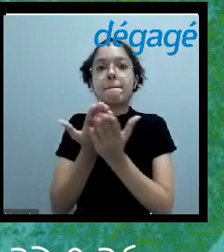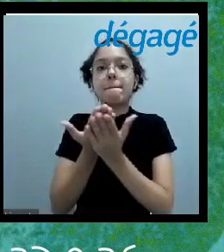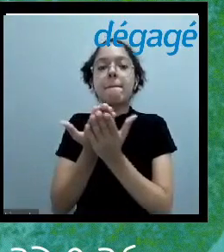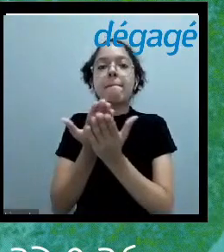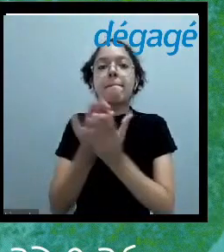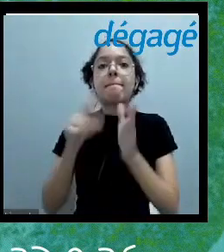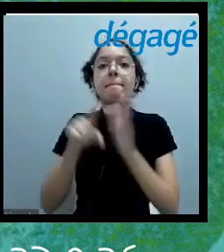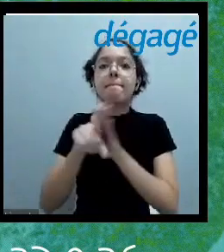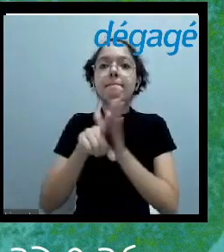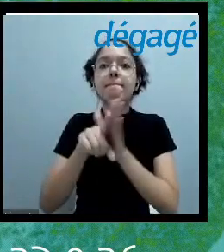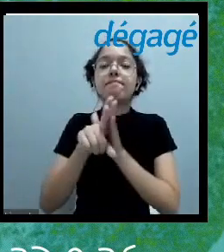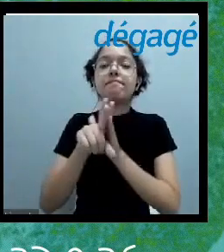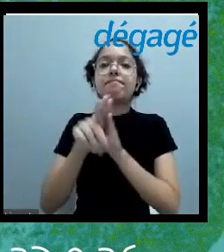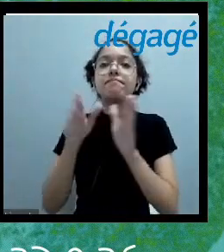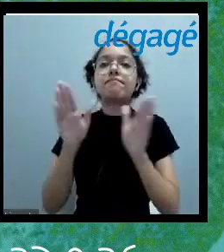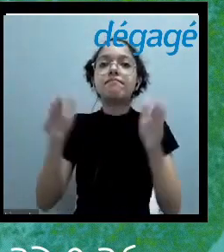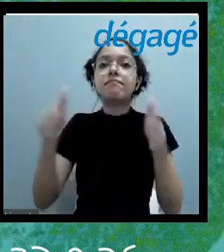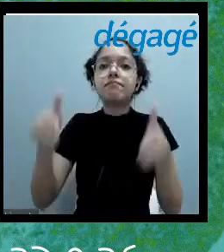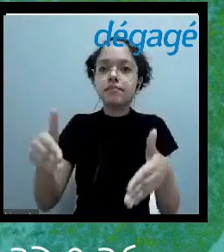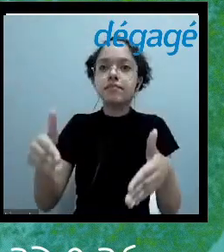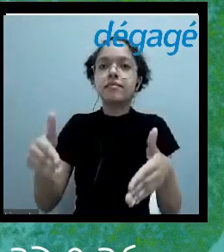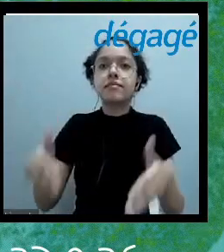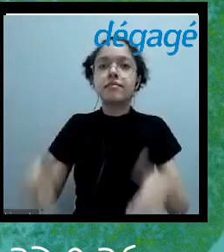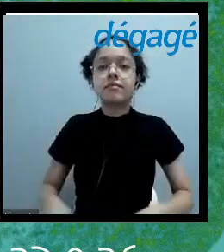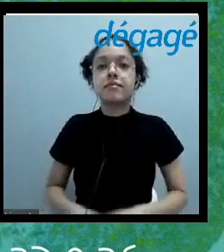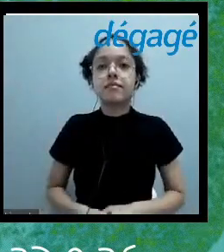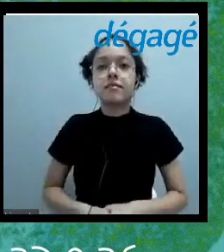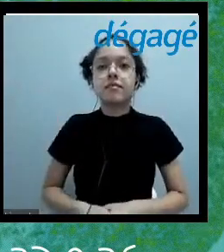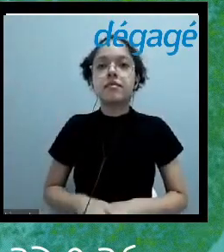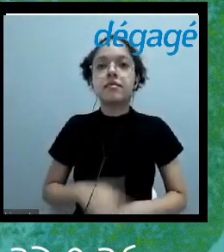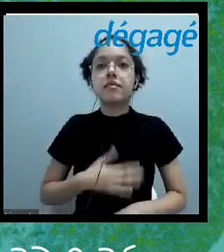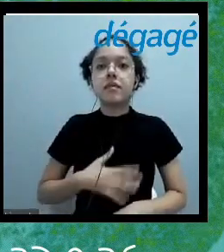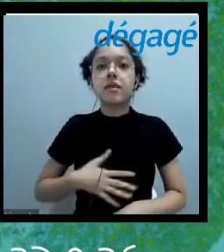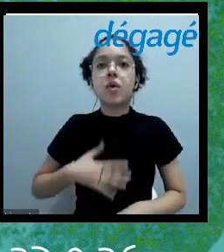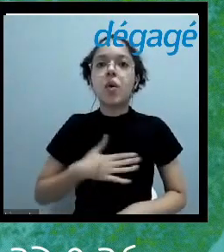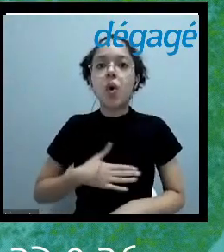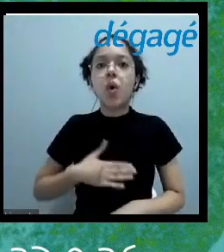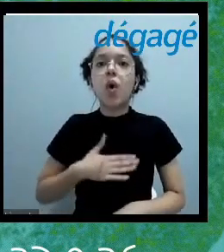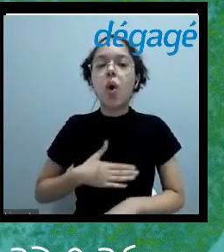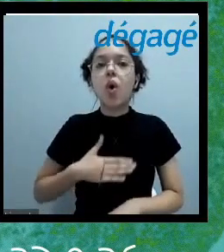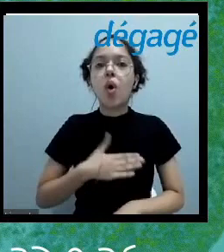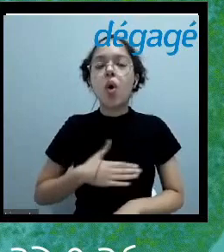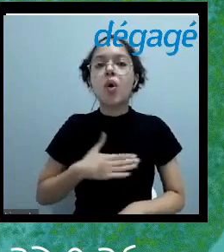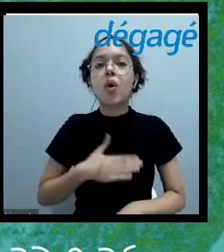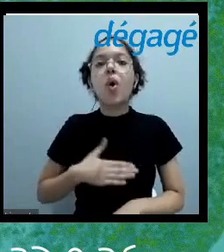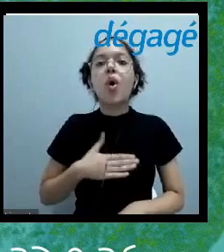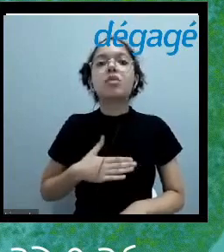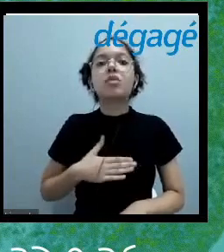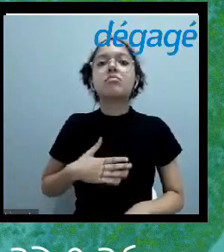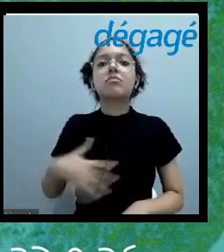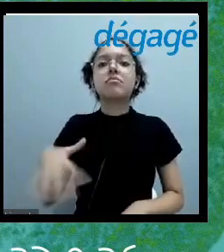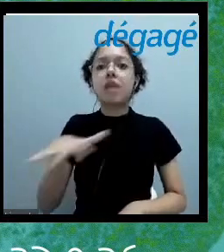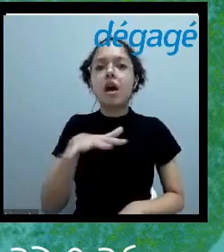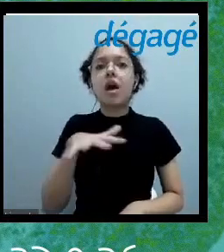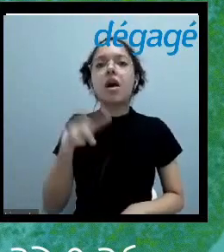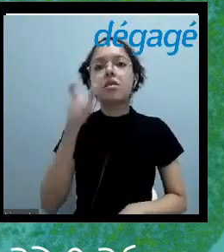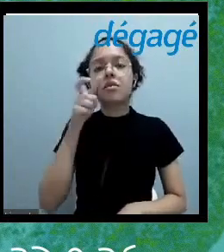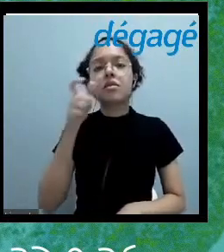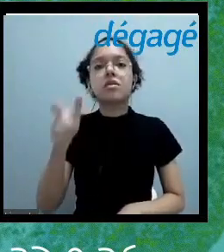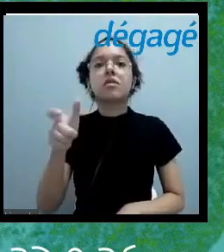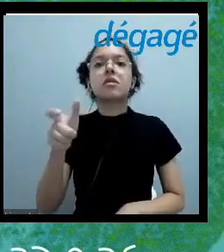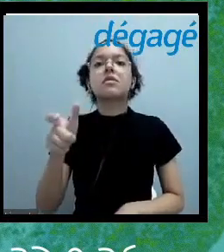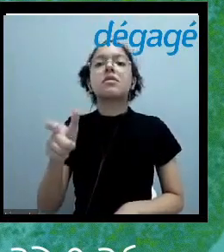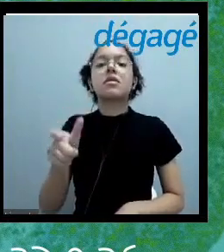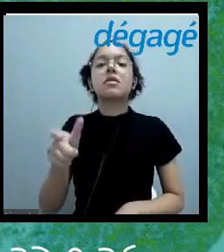Chaplin, assim, Charles Chaplin, né? Eu gosto muito do Aristides, aí de Fortaleza, esqueci aqui o sobrenome do Aristides,